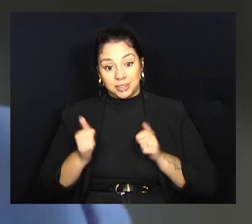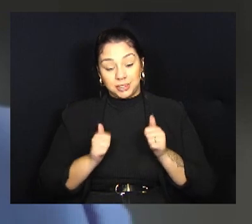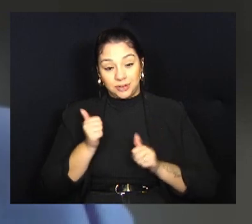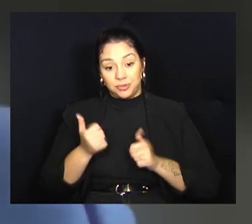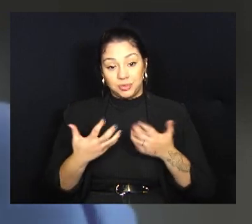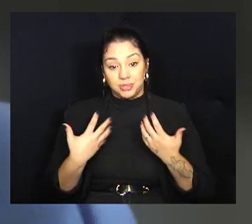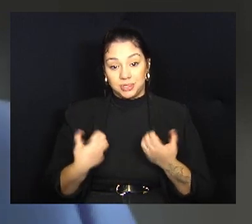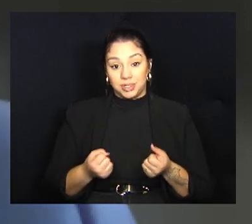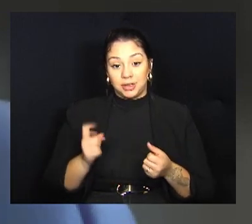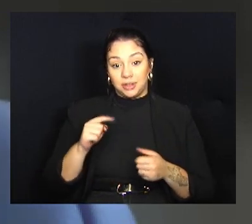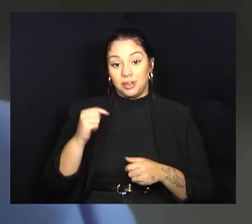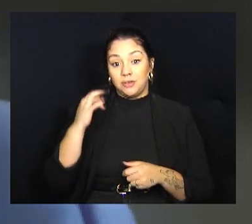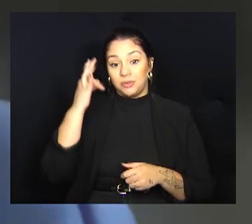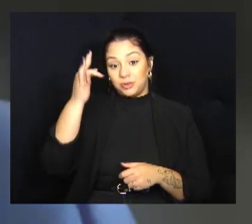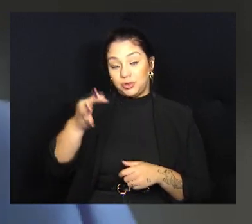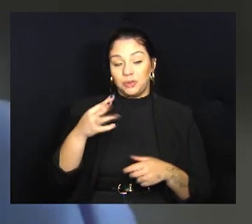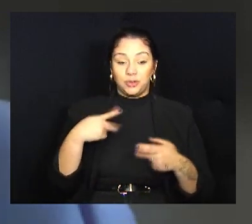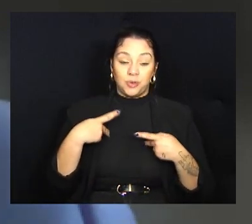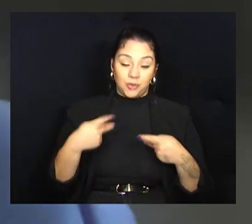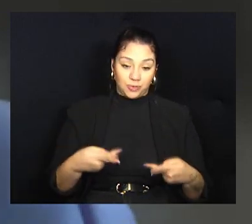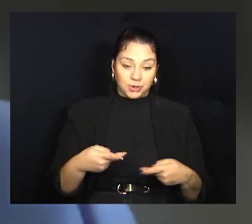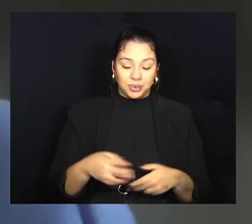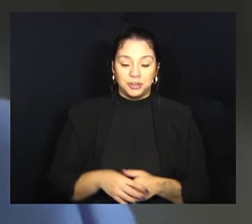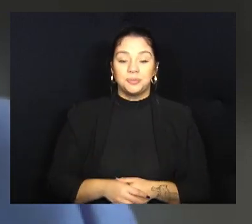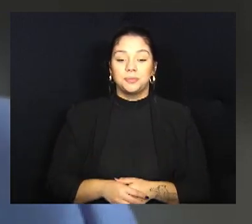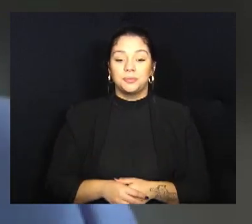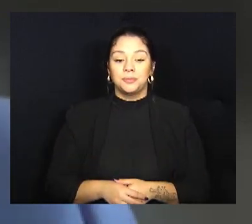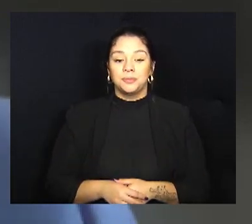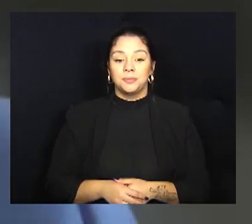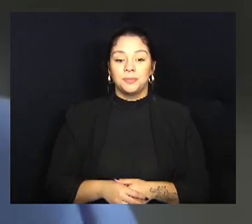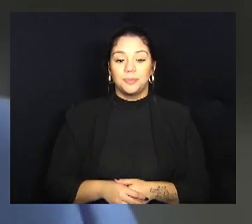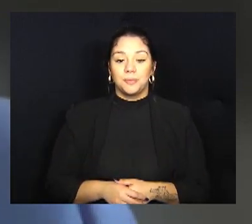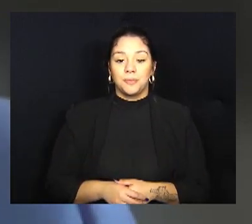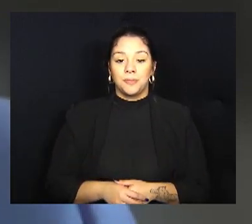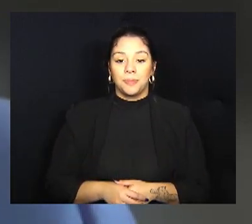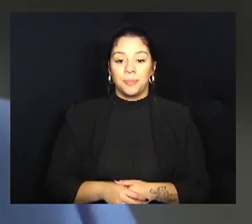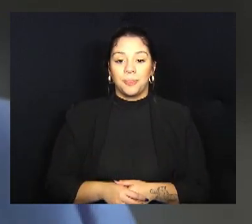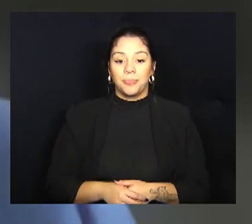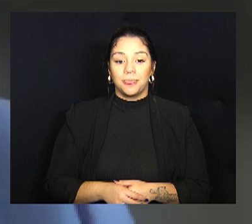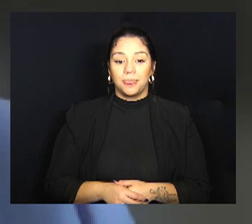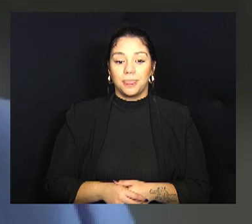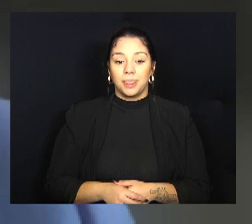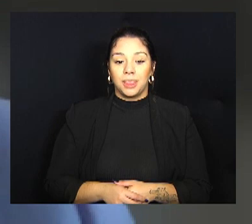convites. E, bom,